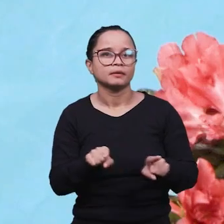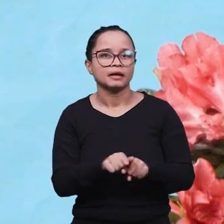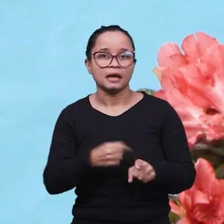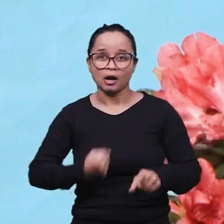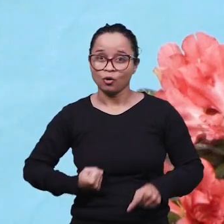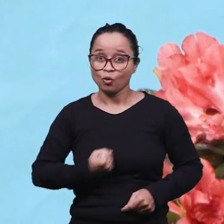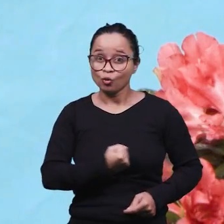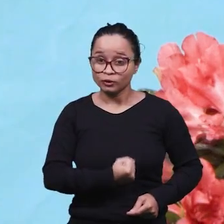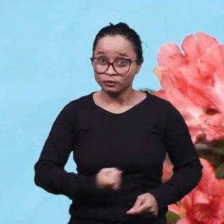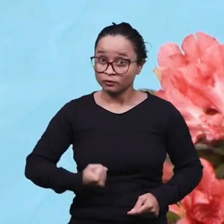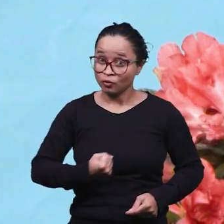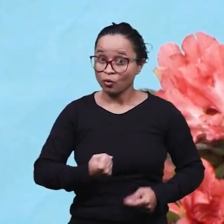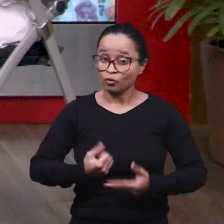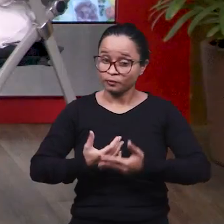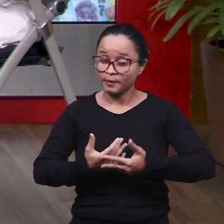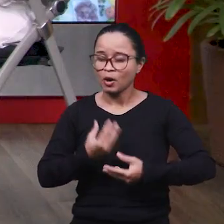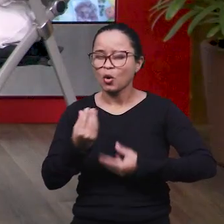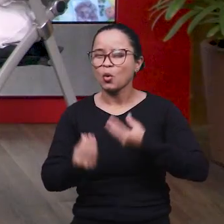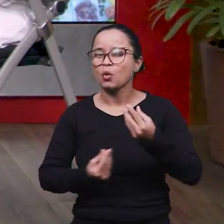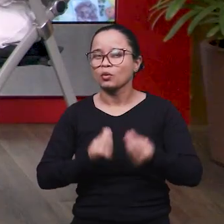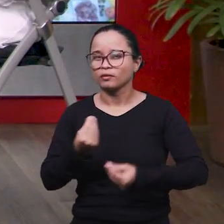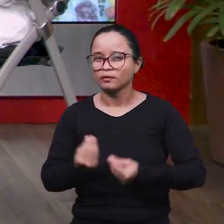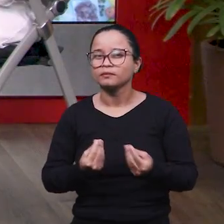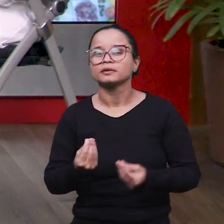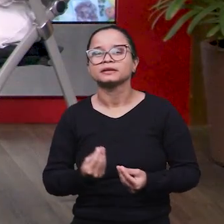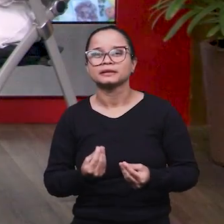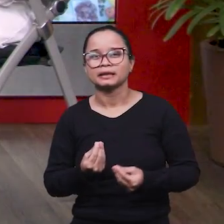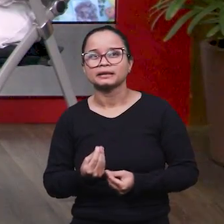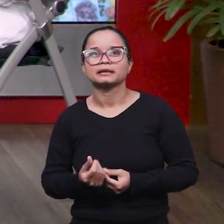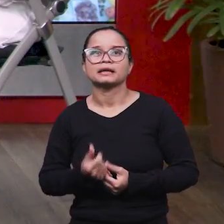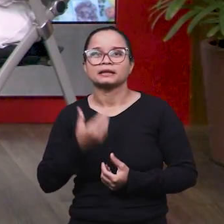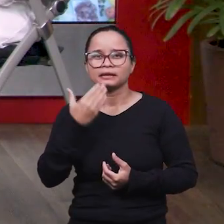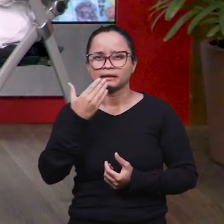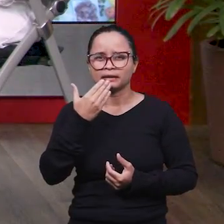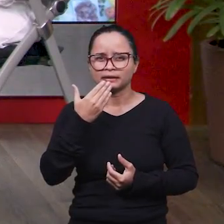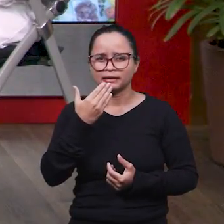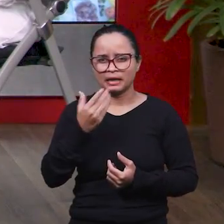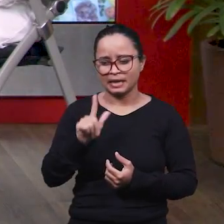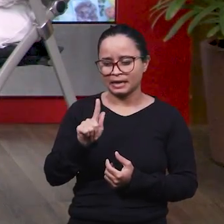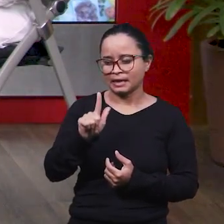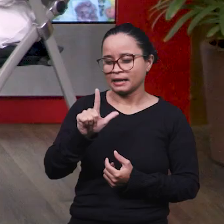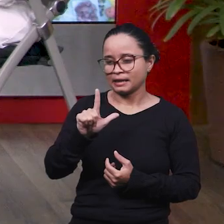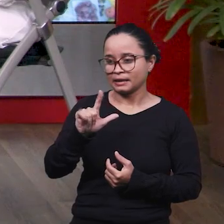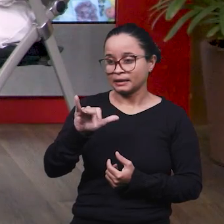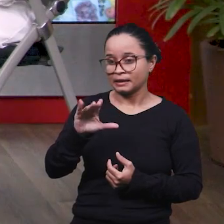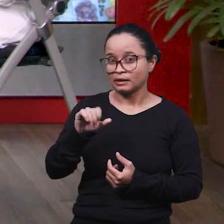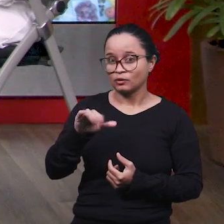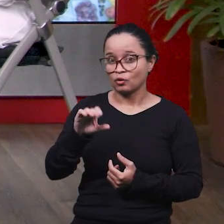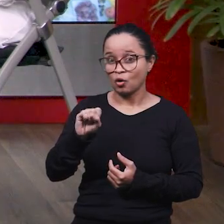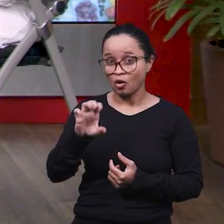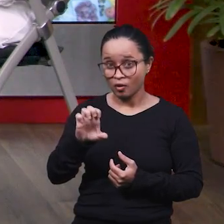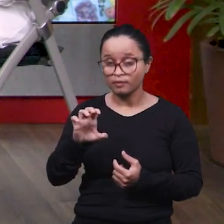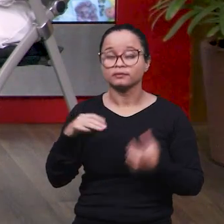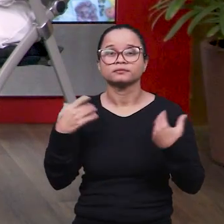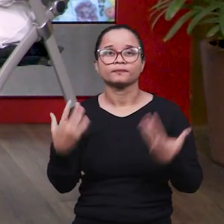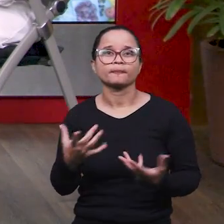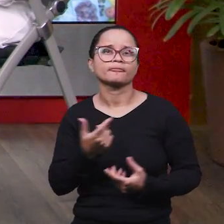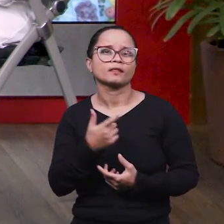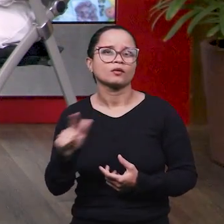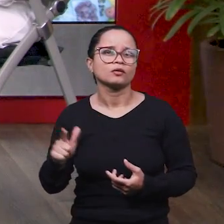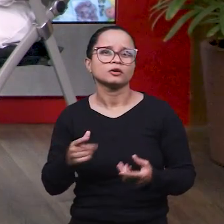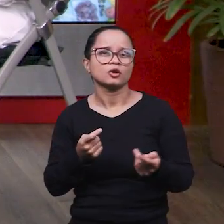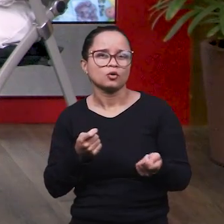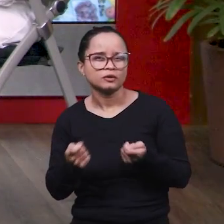tá ali aquela glicose, se realmente está ficando muito descompensado ou se está dando para a gente segurar ali com medidas não